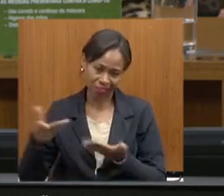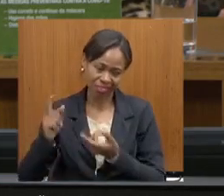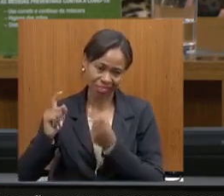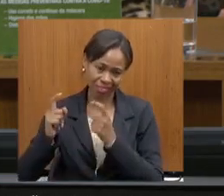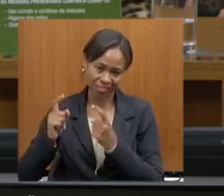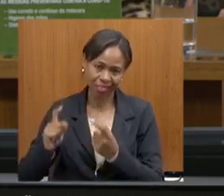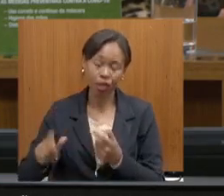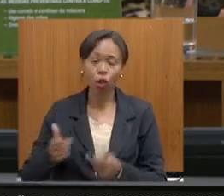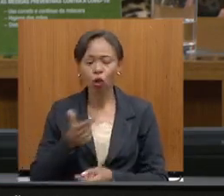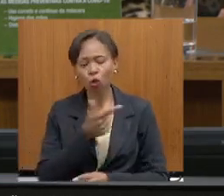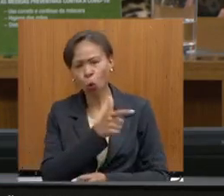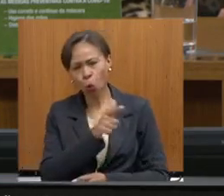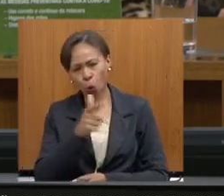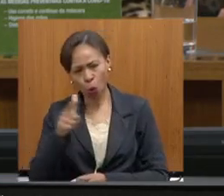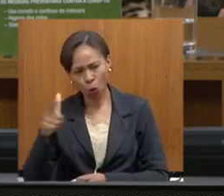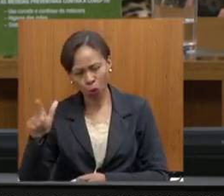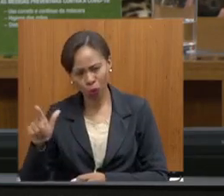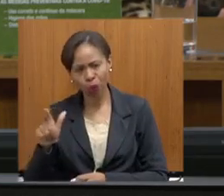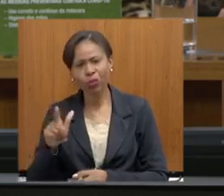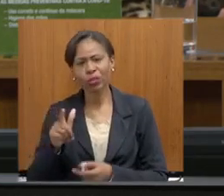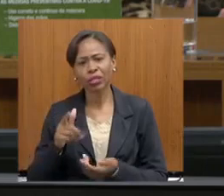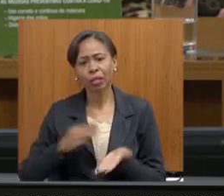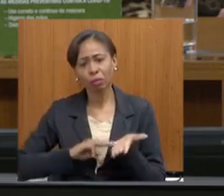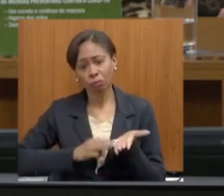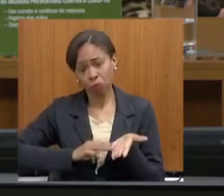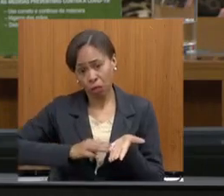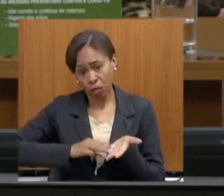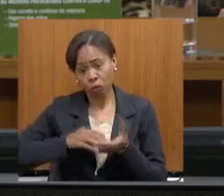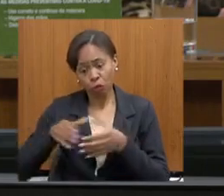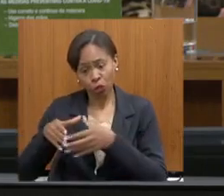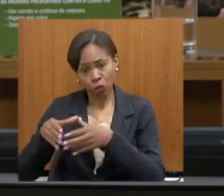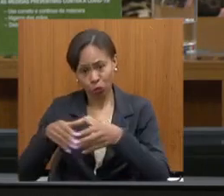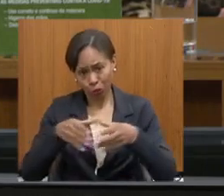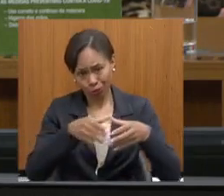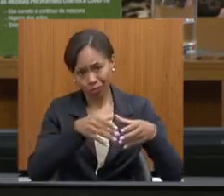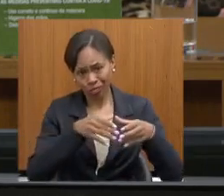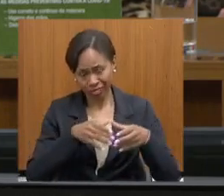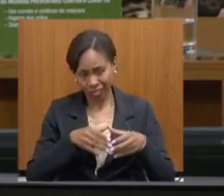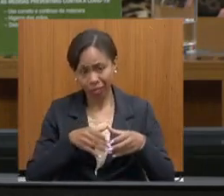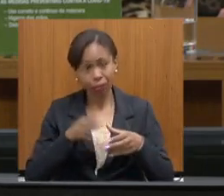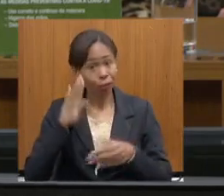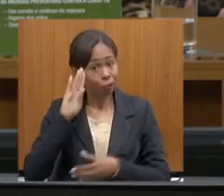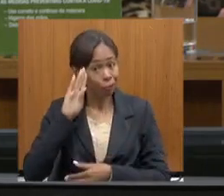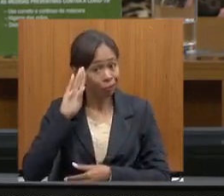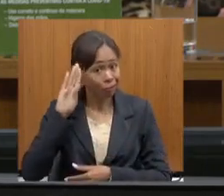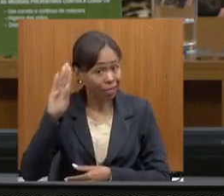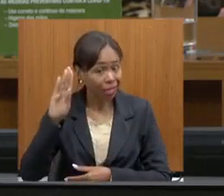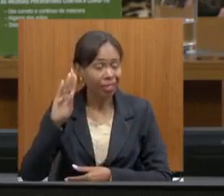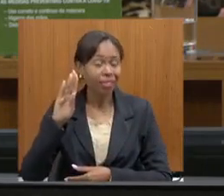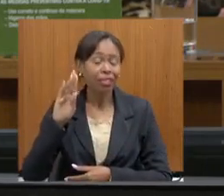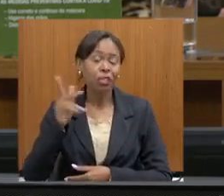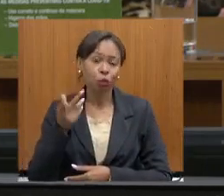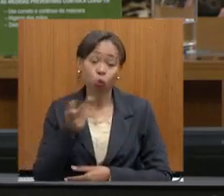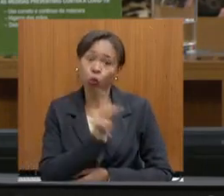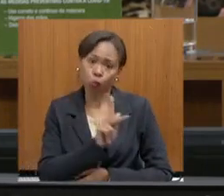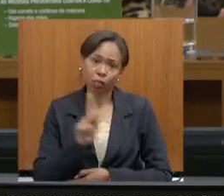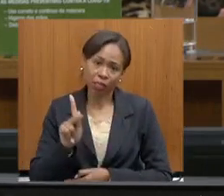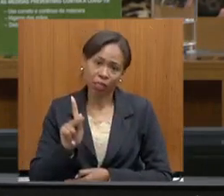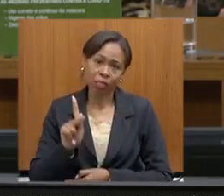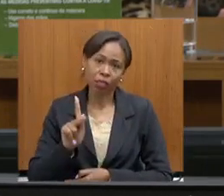demais membros das das demais comissões aprovam de destacar aqui os respectivos presidentes